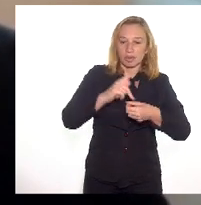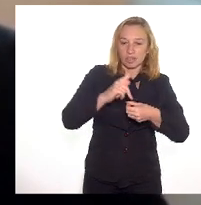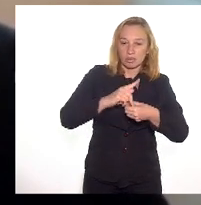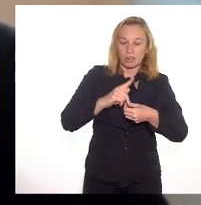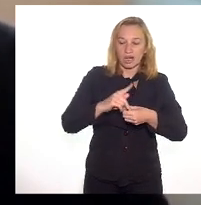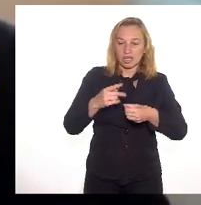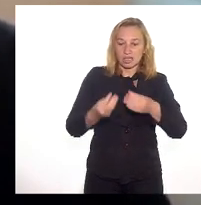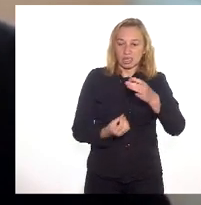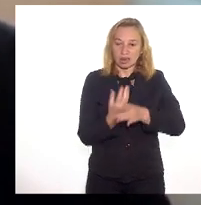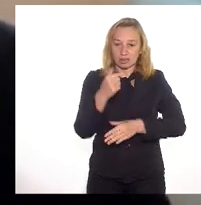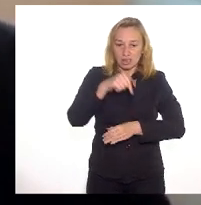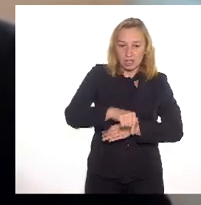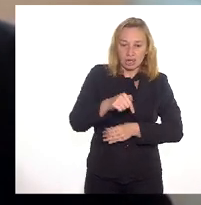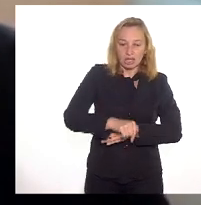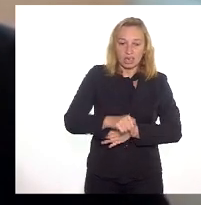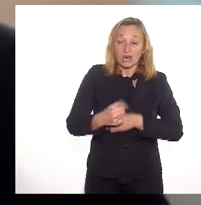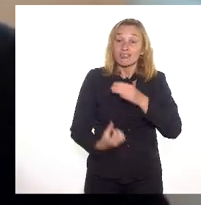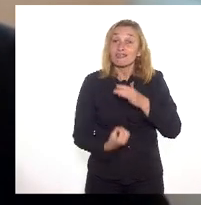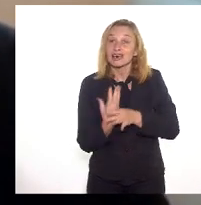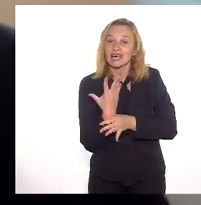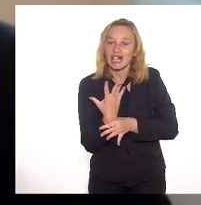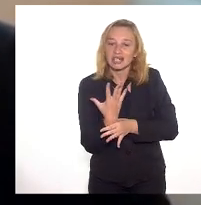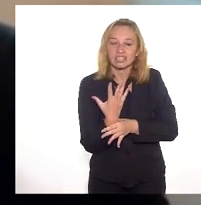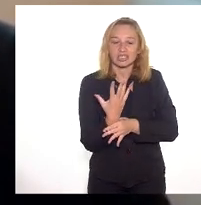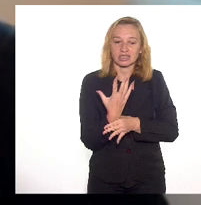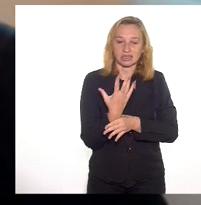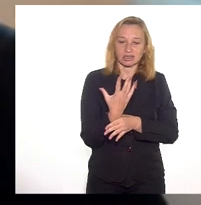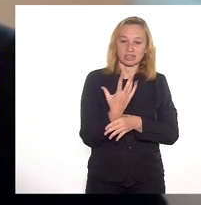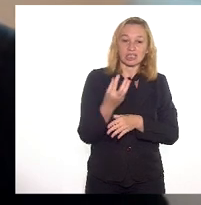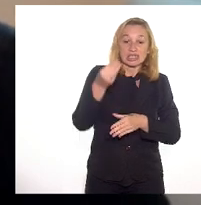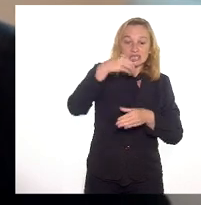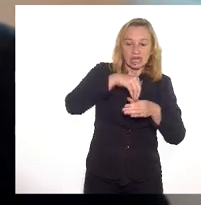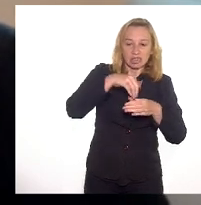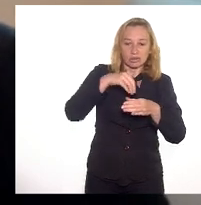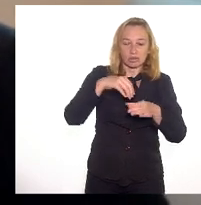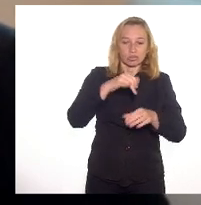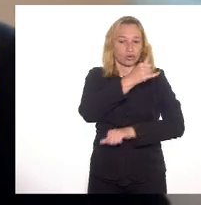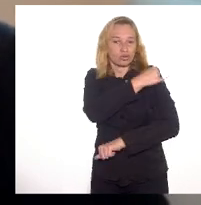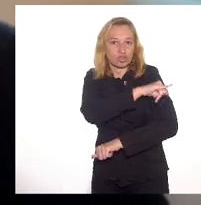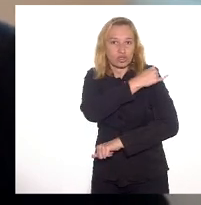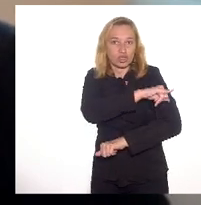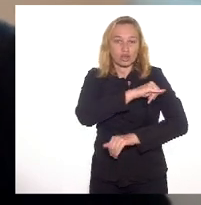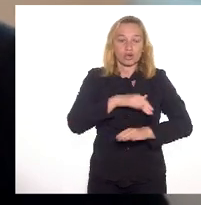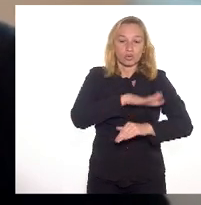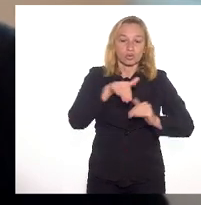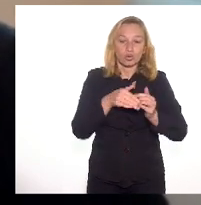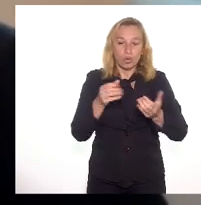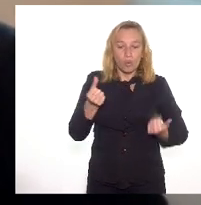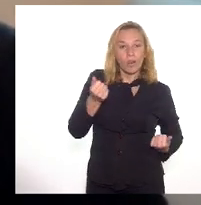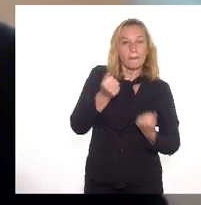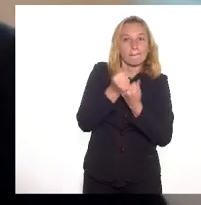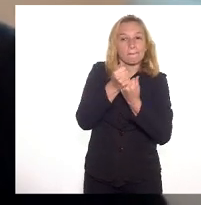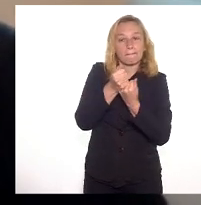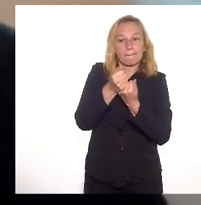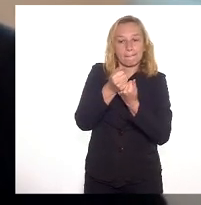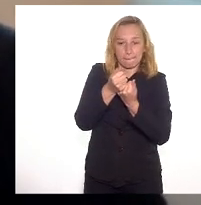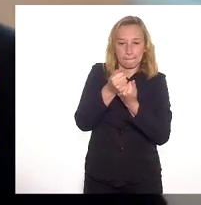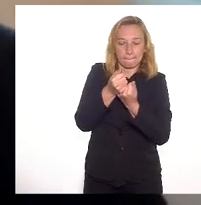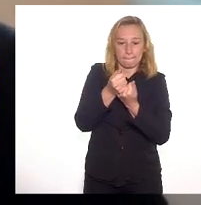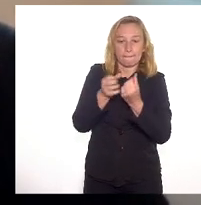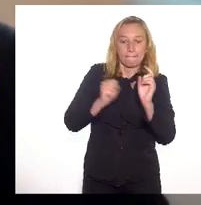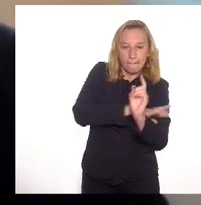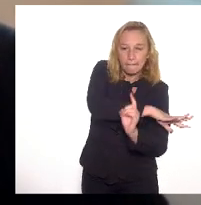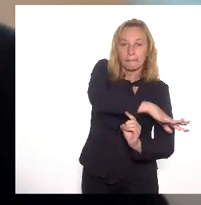instalada aqui, foi criada e gerada dentro do Rio de Janeiro, com todo o apoio da